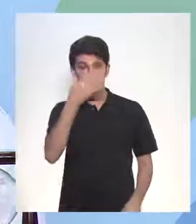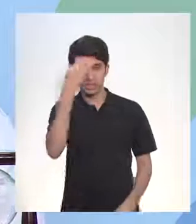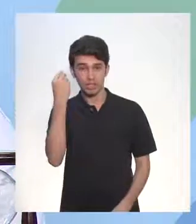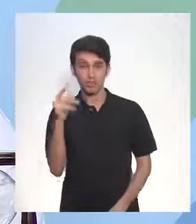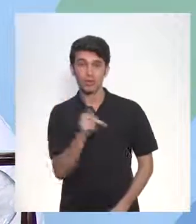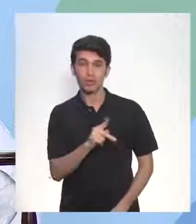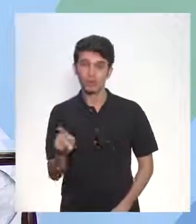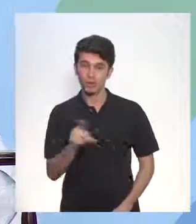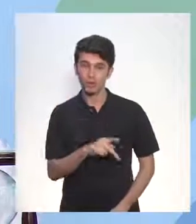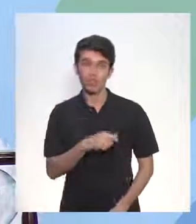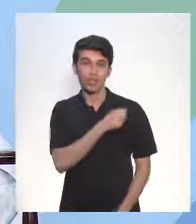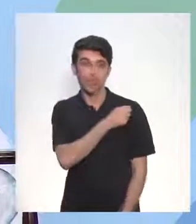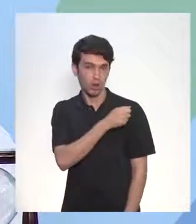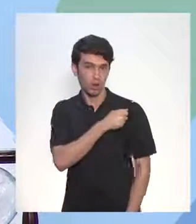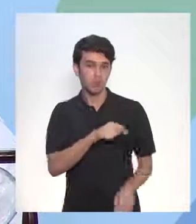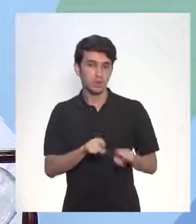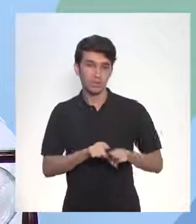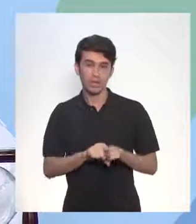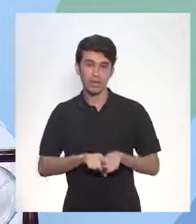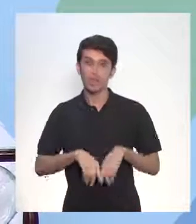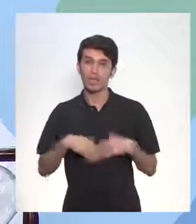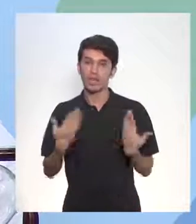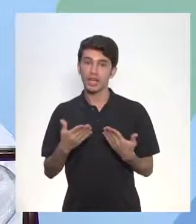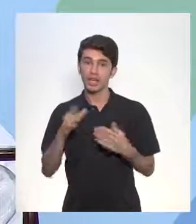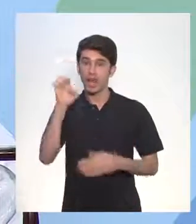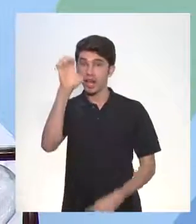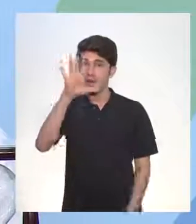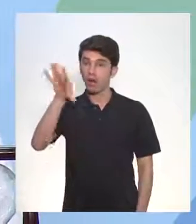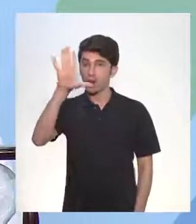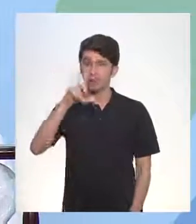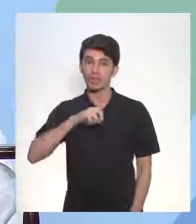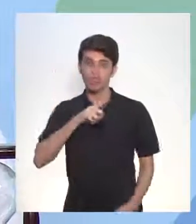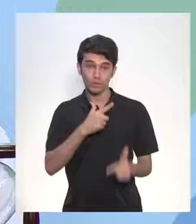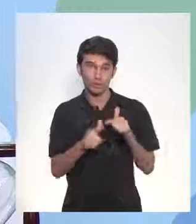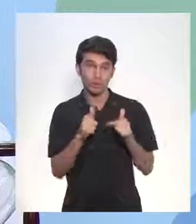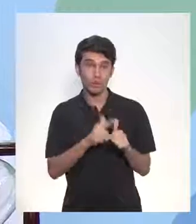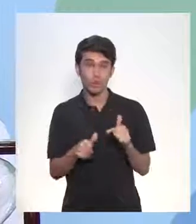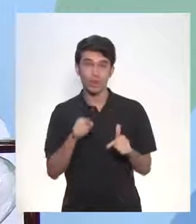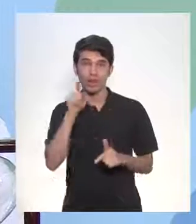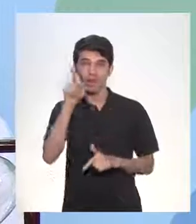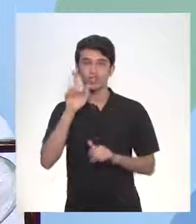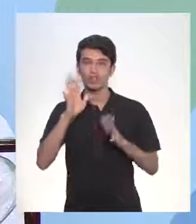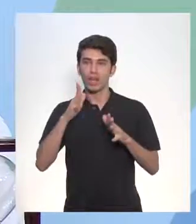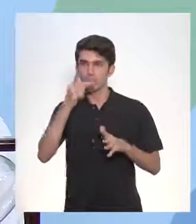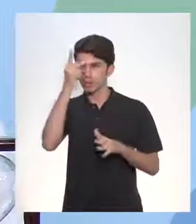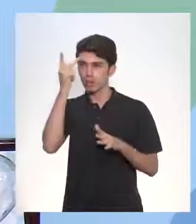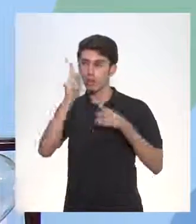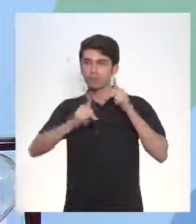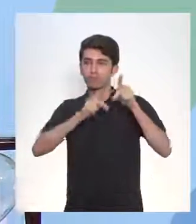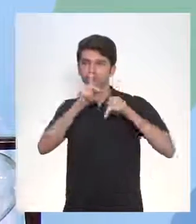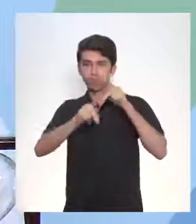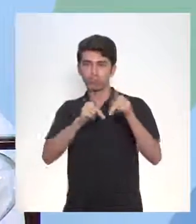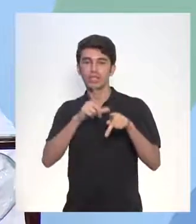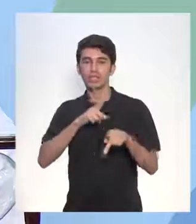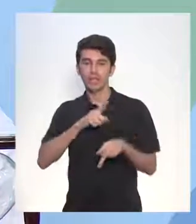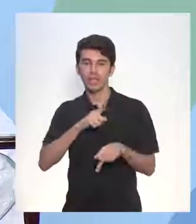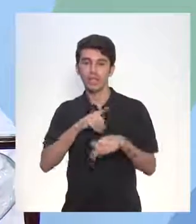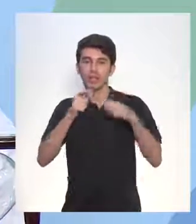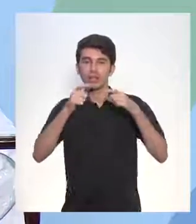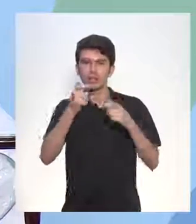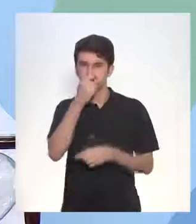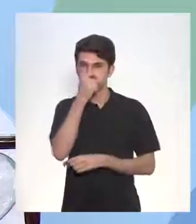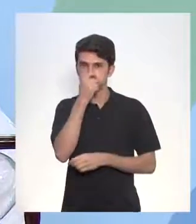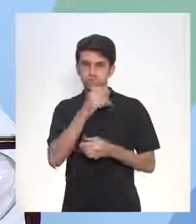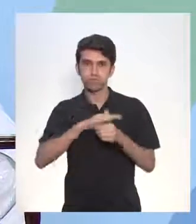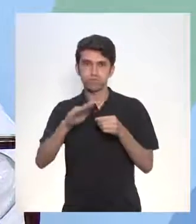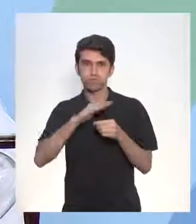estão participando podem interagir, que a Europa tinha um problema, ela já estava povoada, populada e lotada de